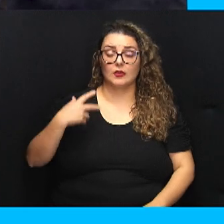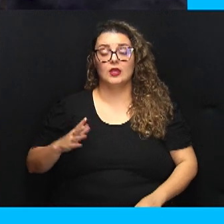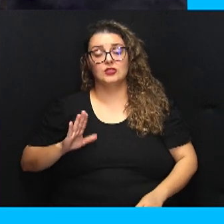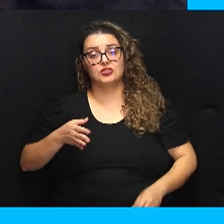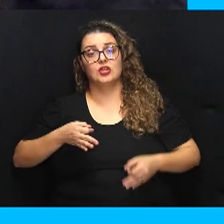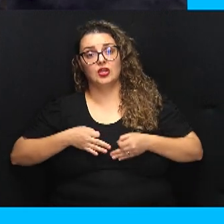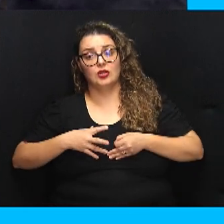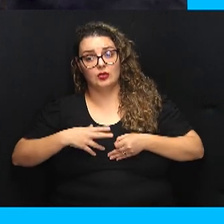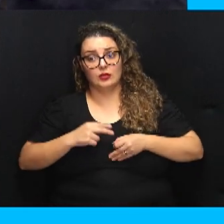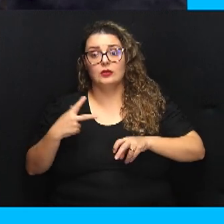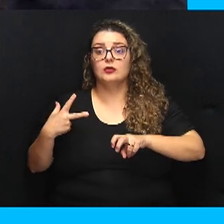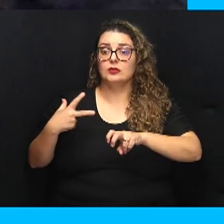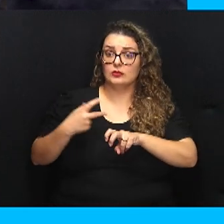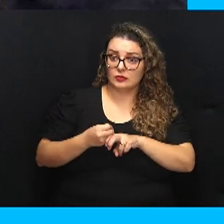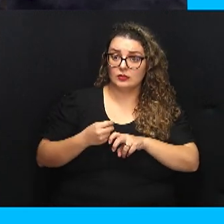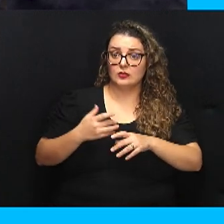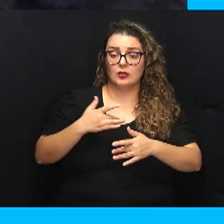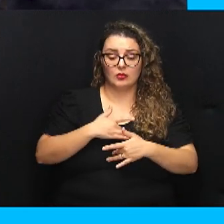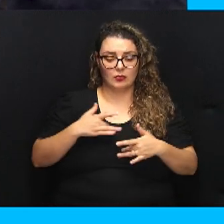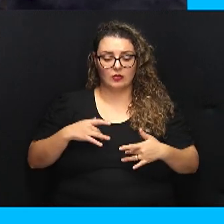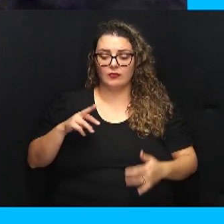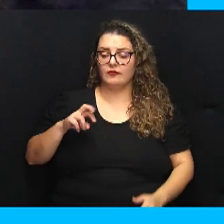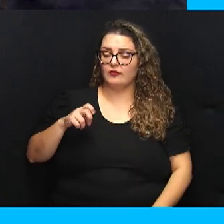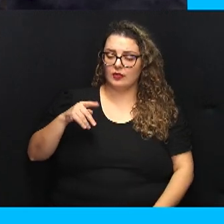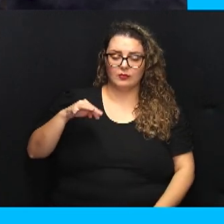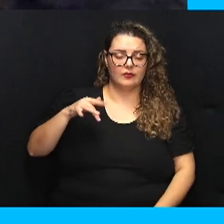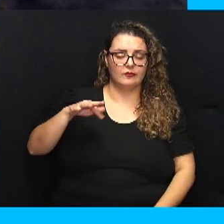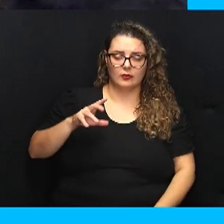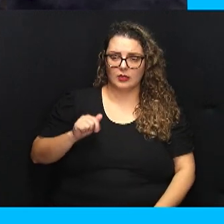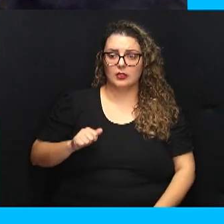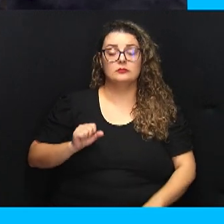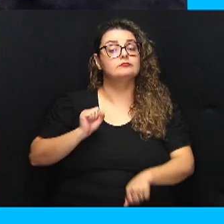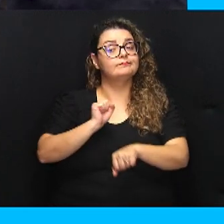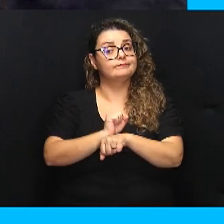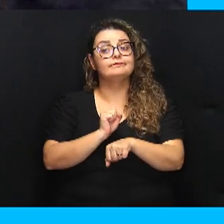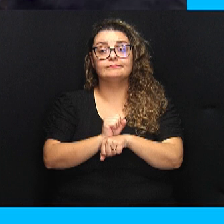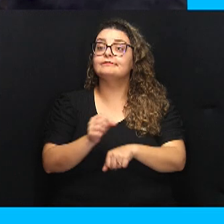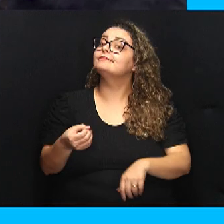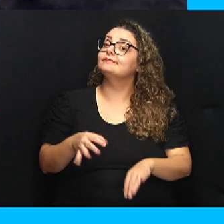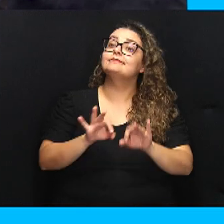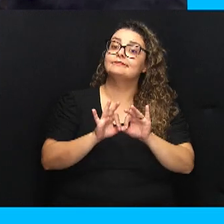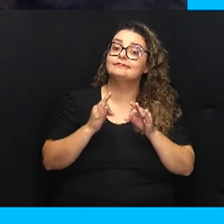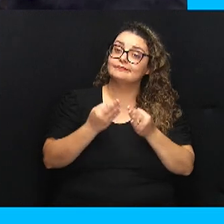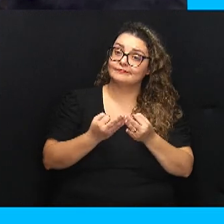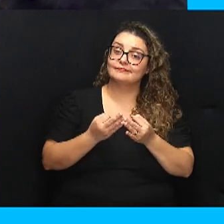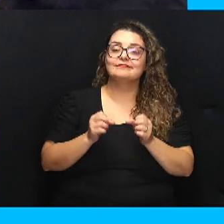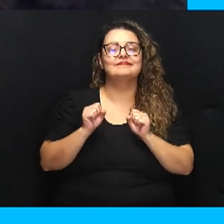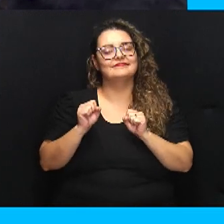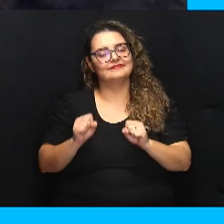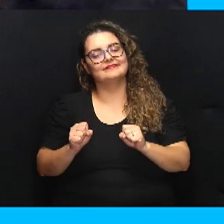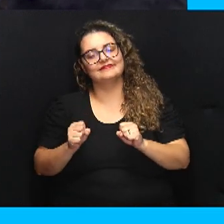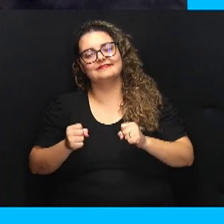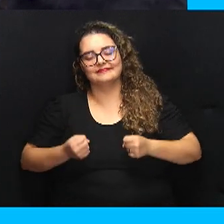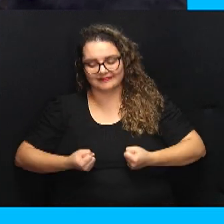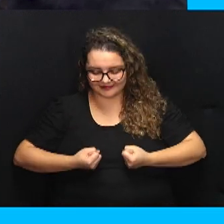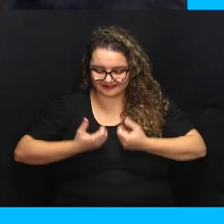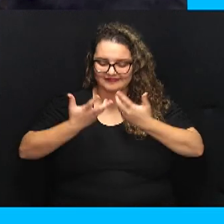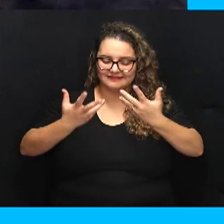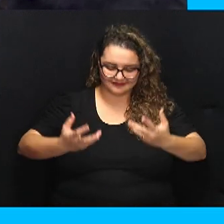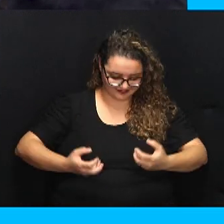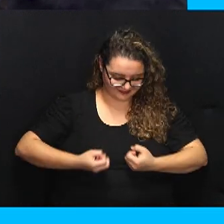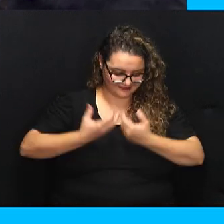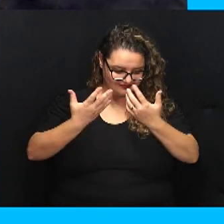castrada, vacinada e vermifugada. Ela aguarda apenas agora um novo lar para poder transmitir todos os